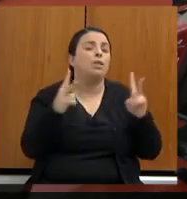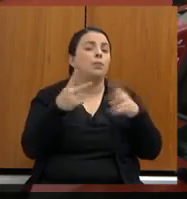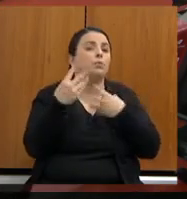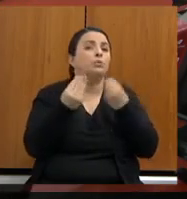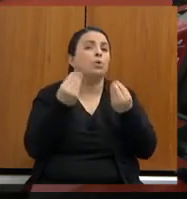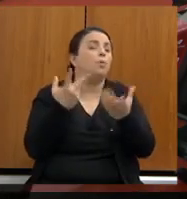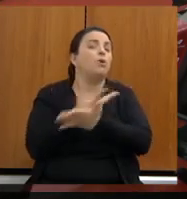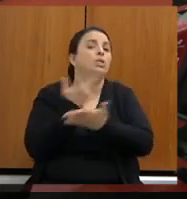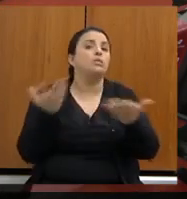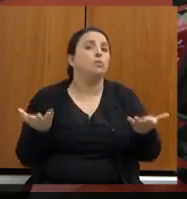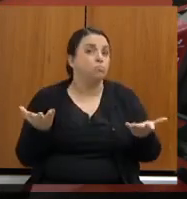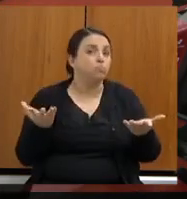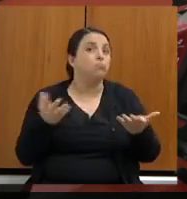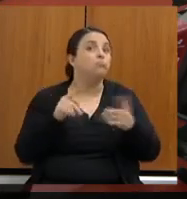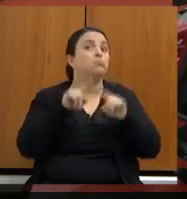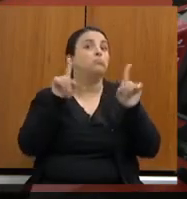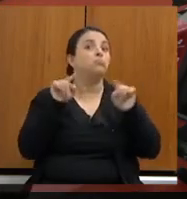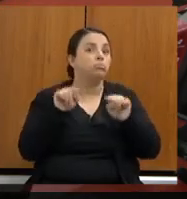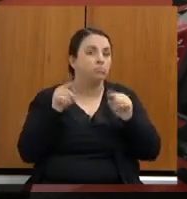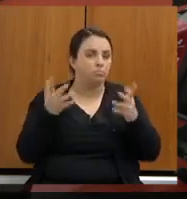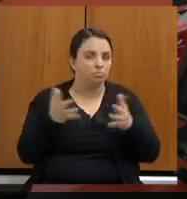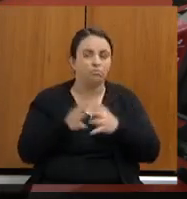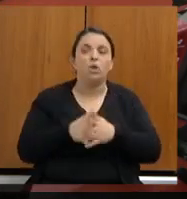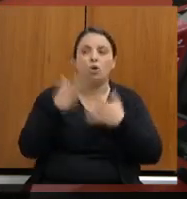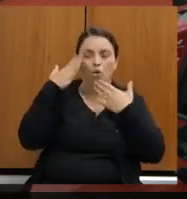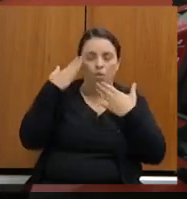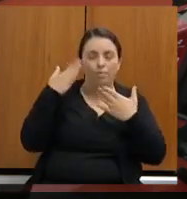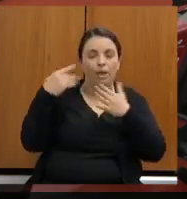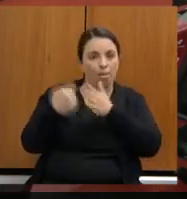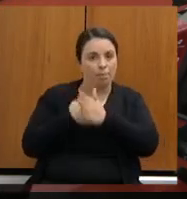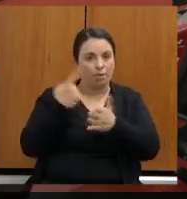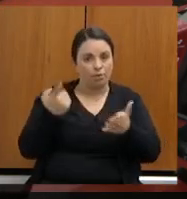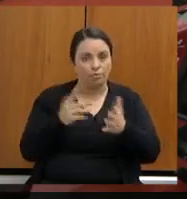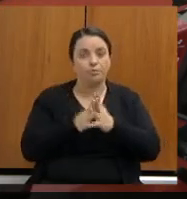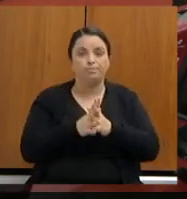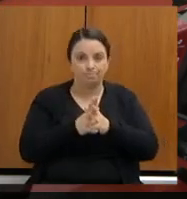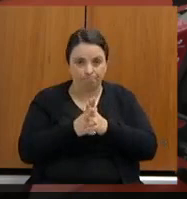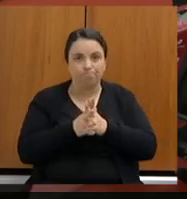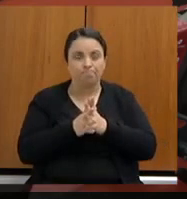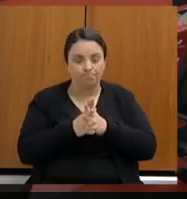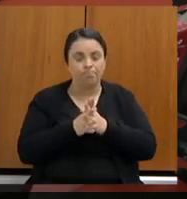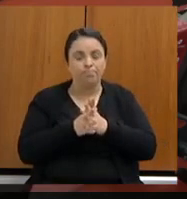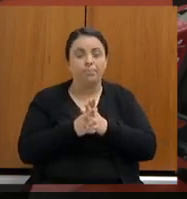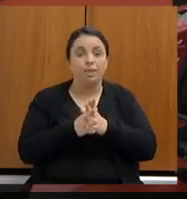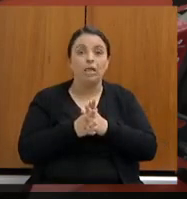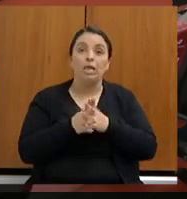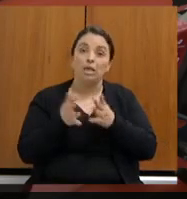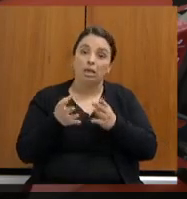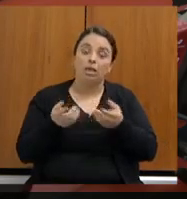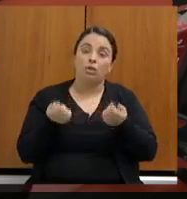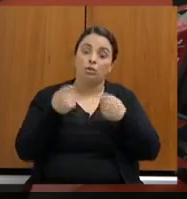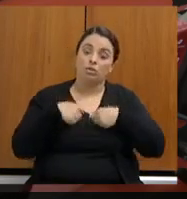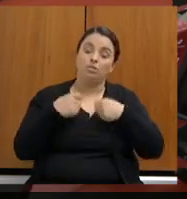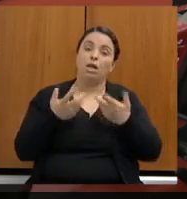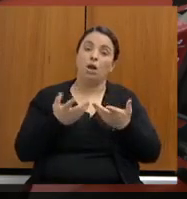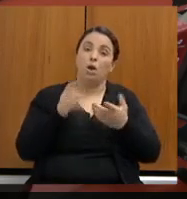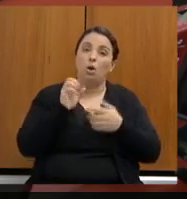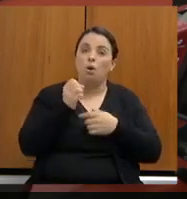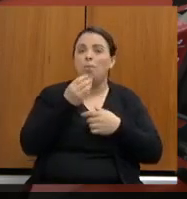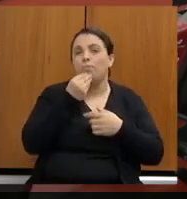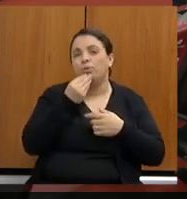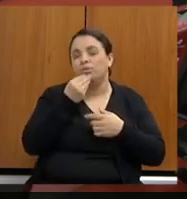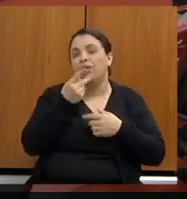tu tá dando a cola a todos né com a relação Obrigado aí pela pergunta que permite a gente às vezes falar um pouquinho mais a senhora